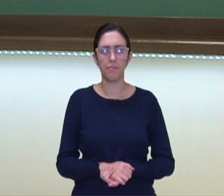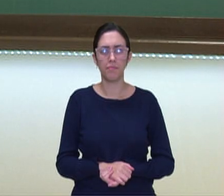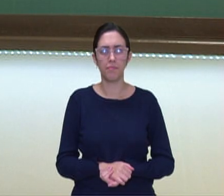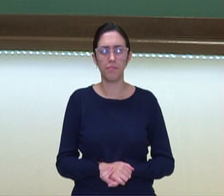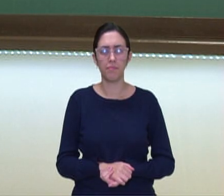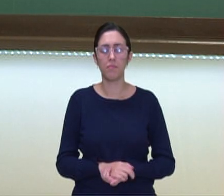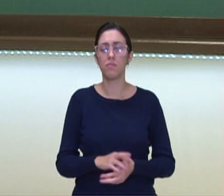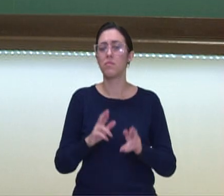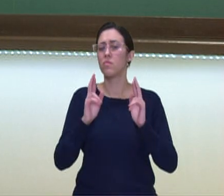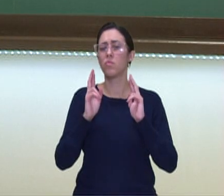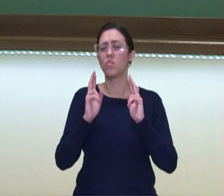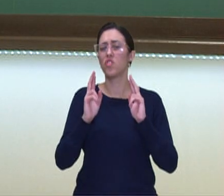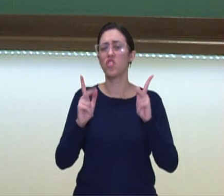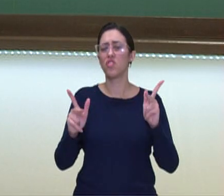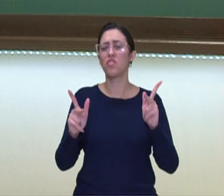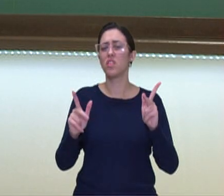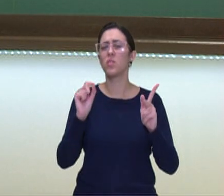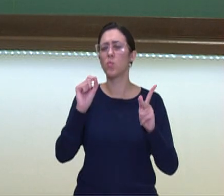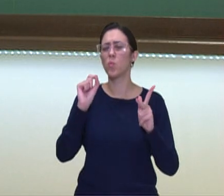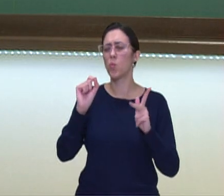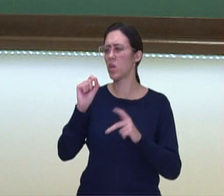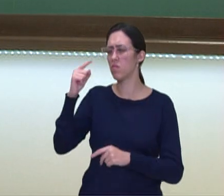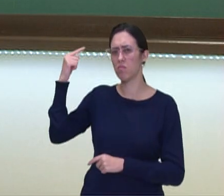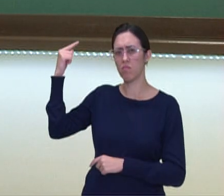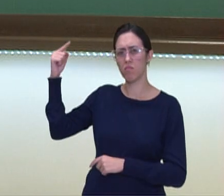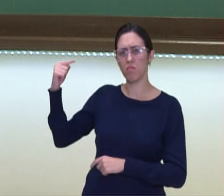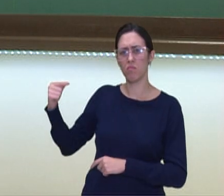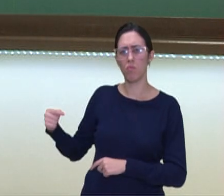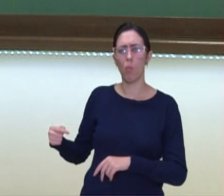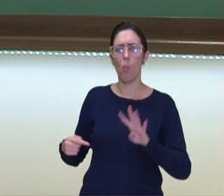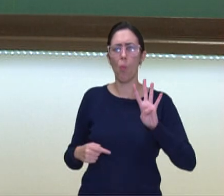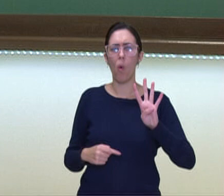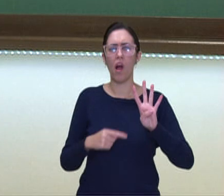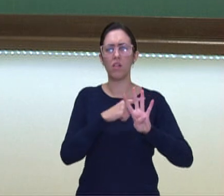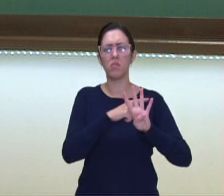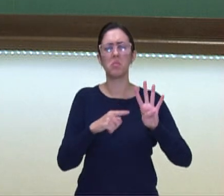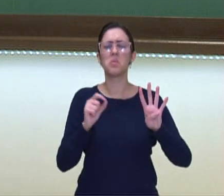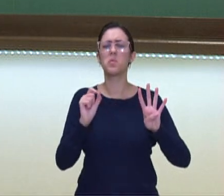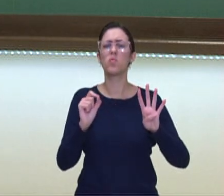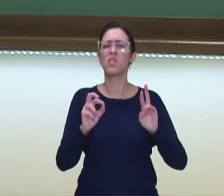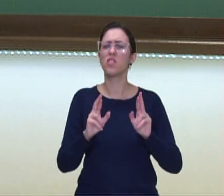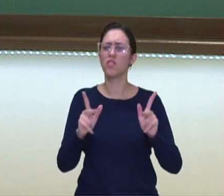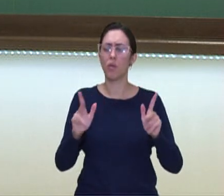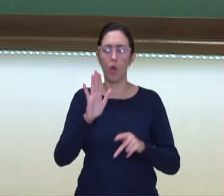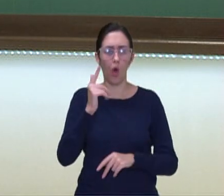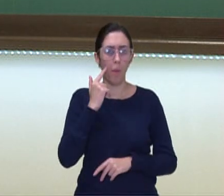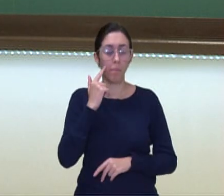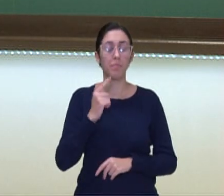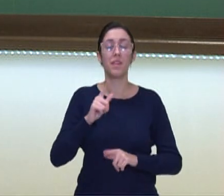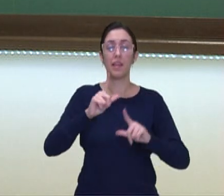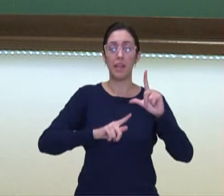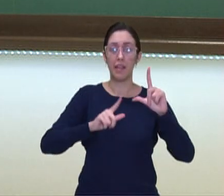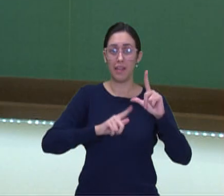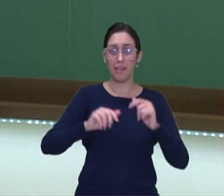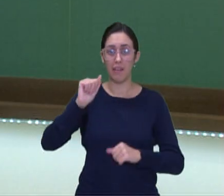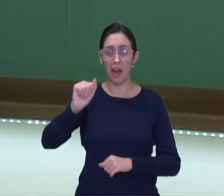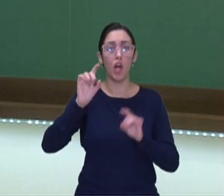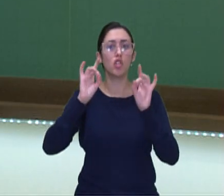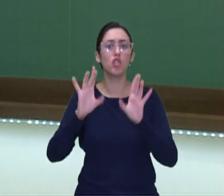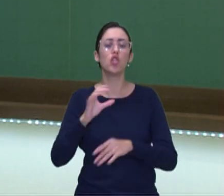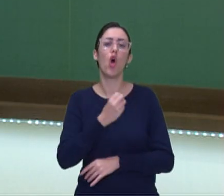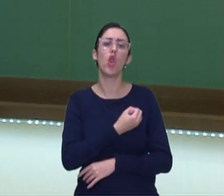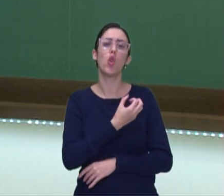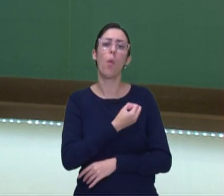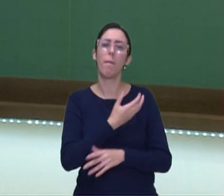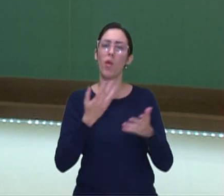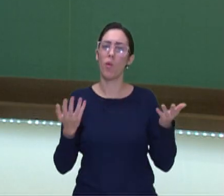a diferença que existe entre essas 4 expressões é muito simples. Dá uma olhada. Na letra A, eu só tenho número. Se eu